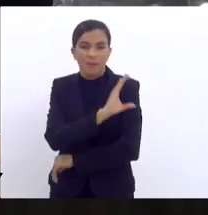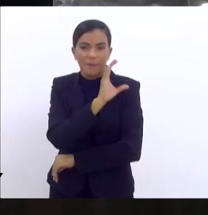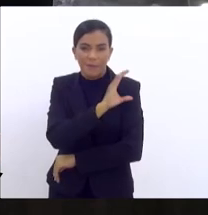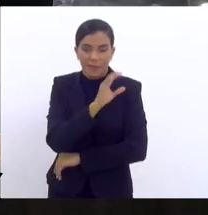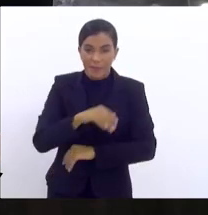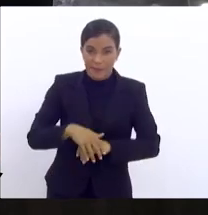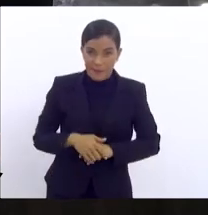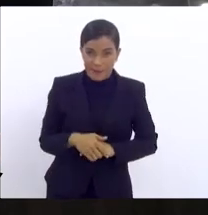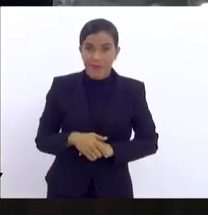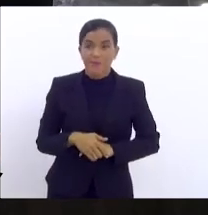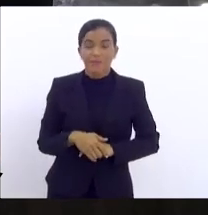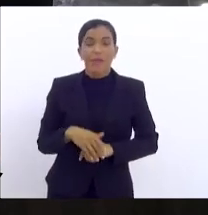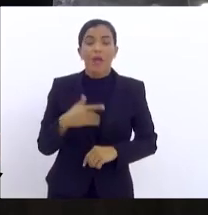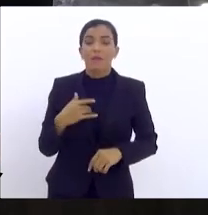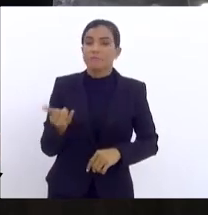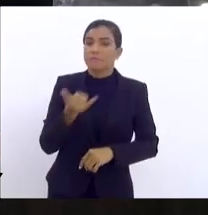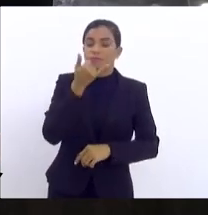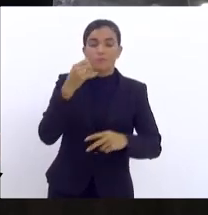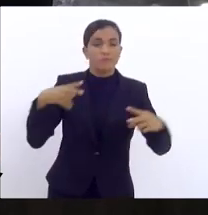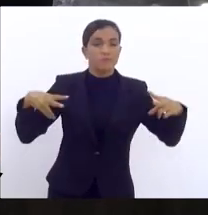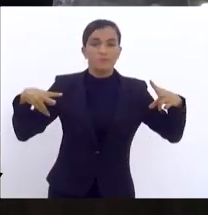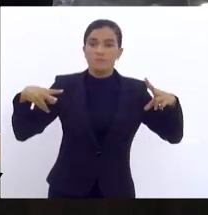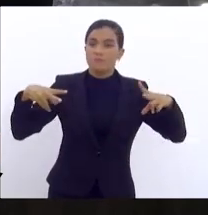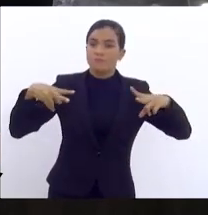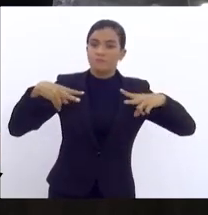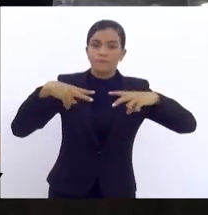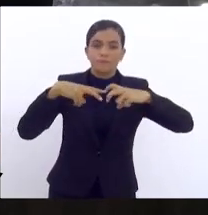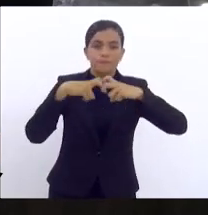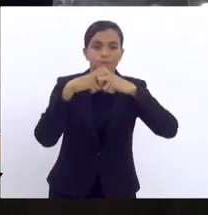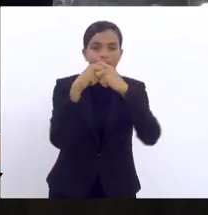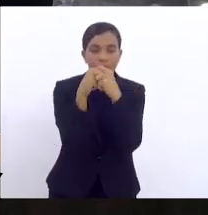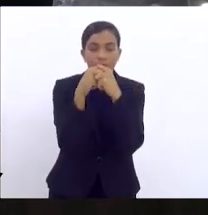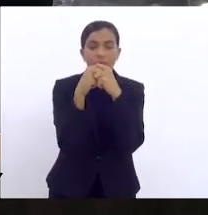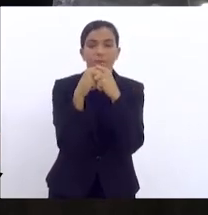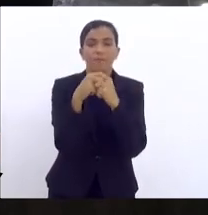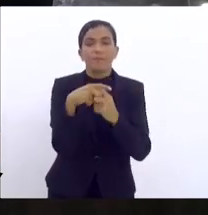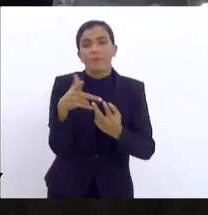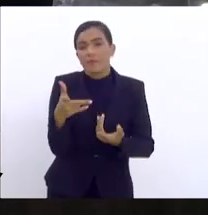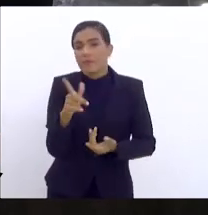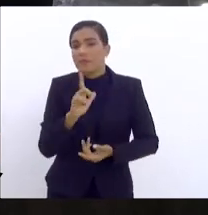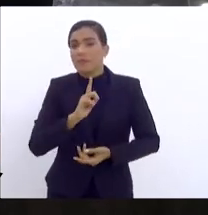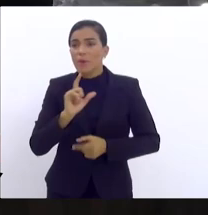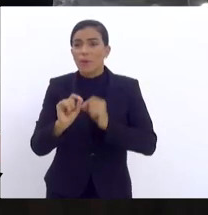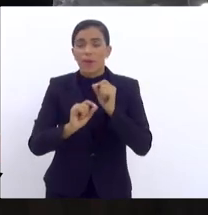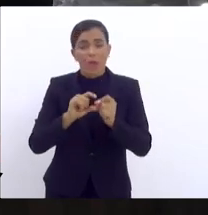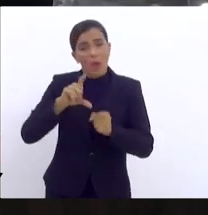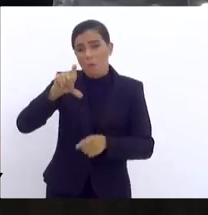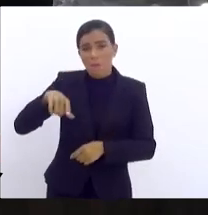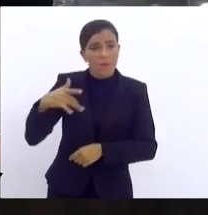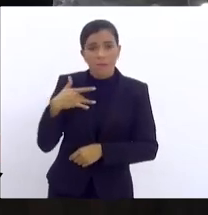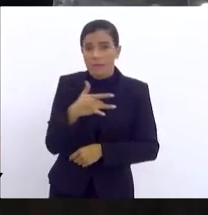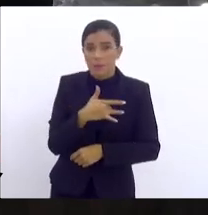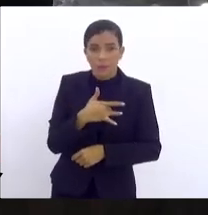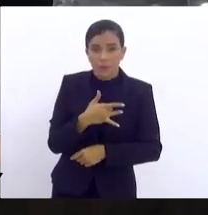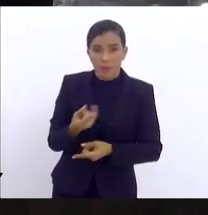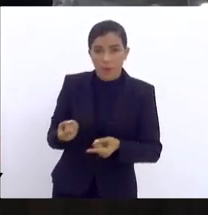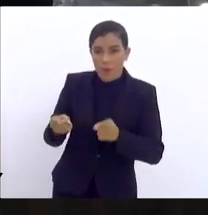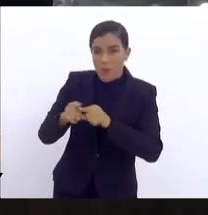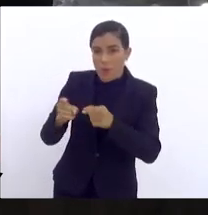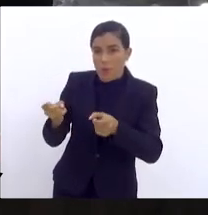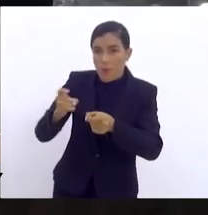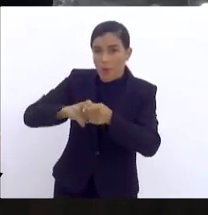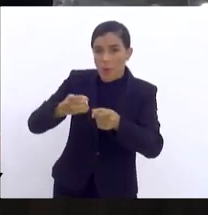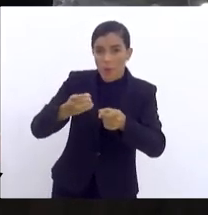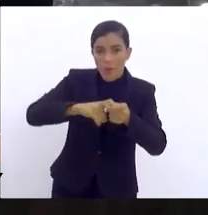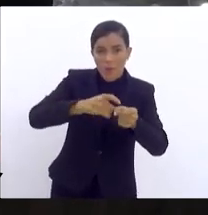chega lá você vai sofre um acidente Você pode fazer você vai ter todo esse praticamente é um plano de saúde isso aí os convênios que você